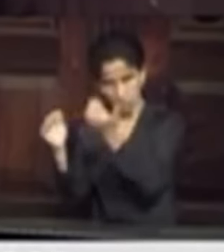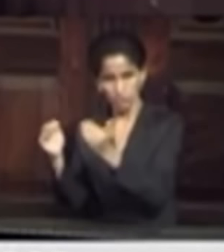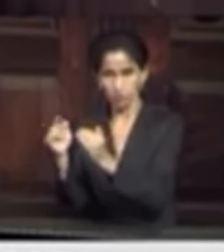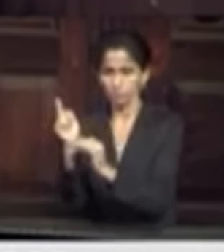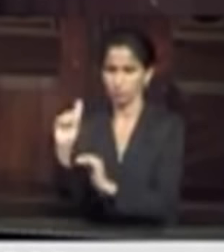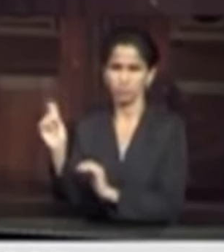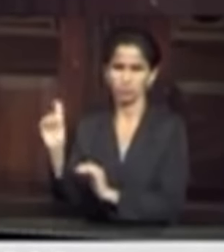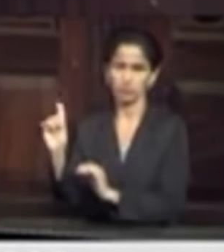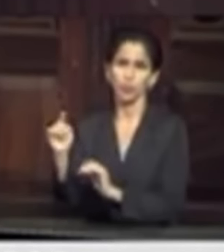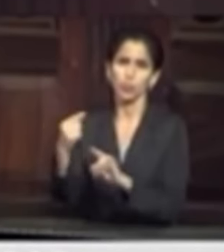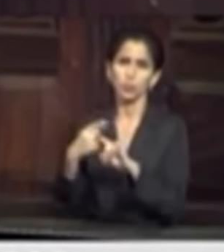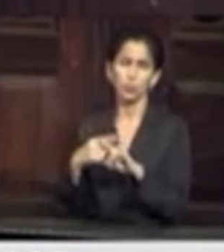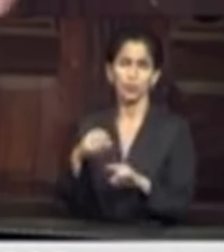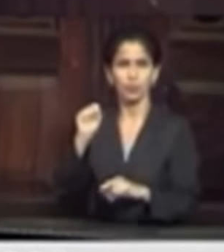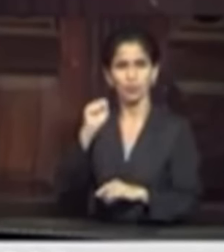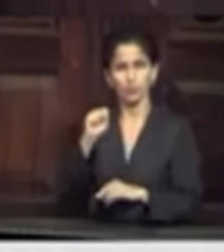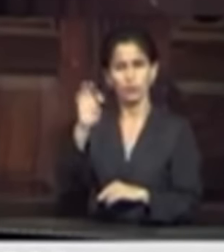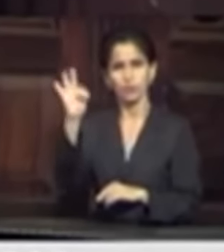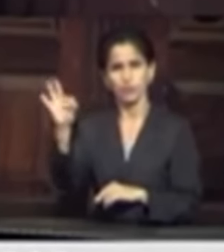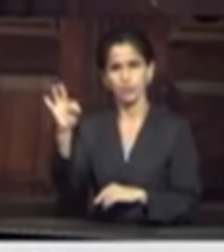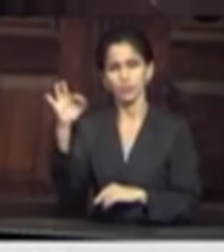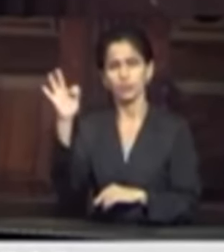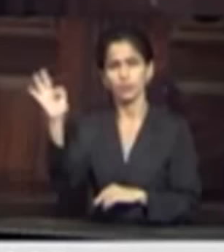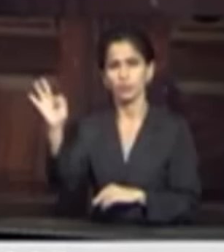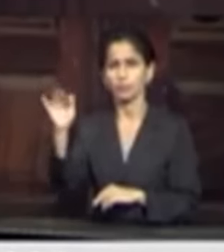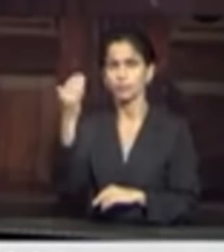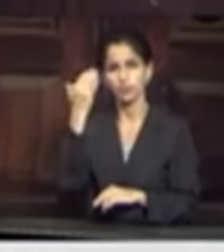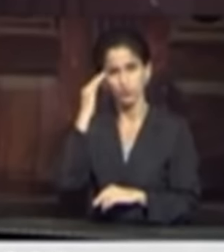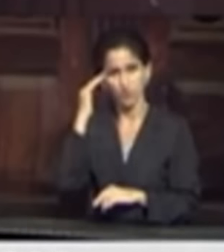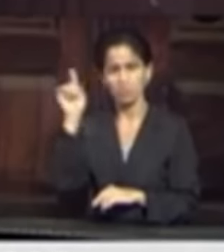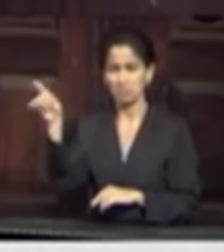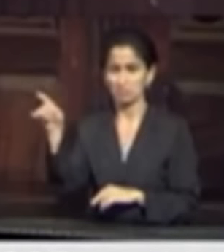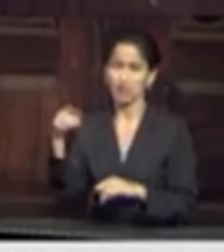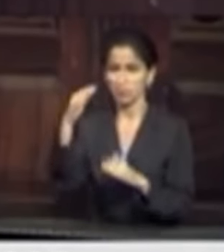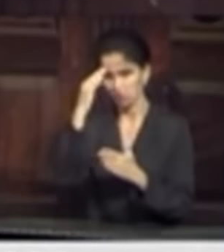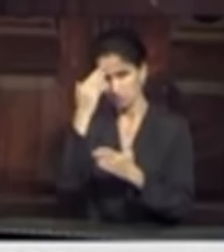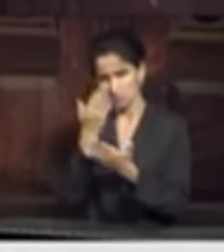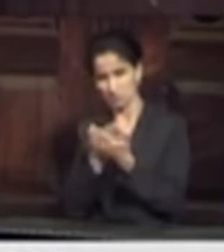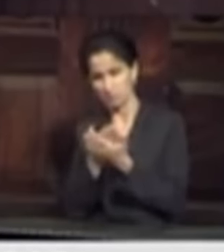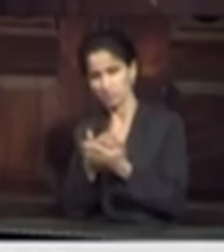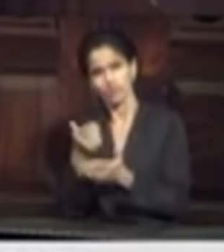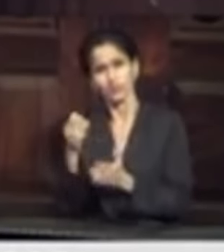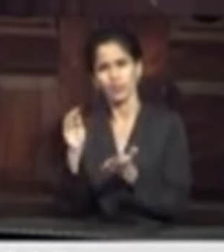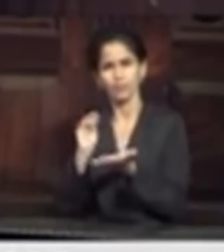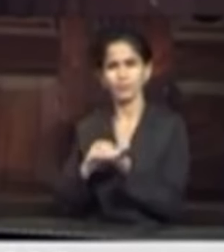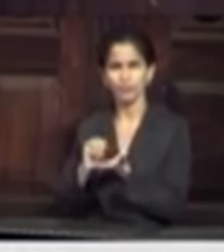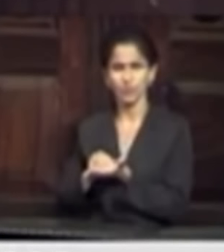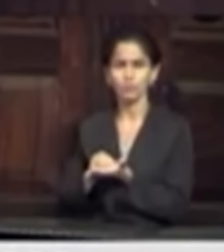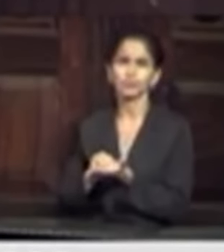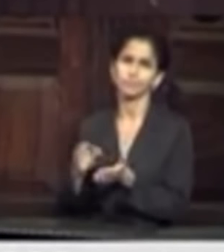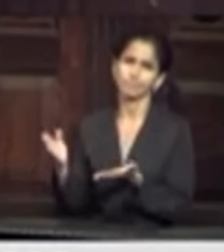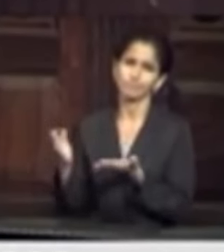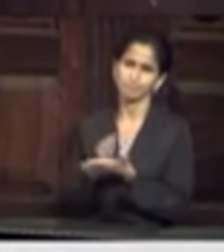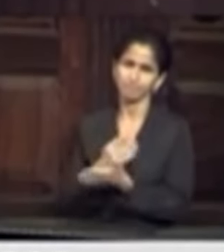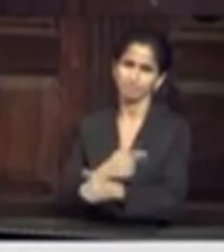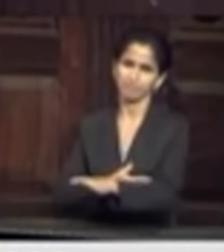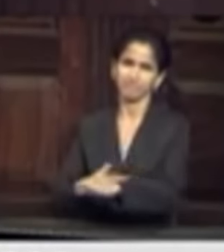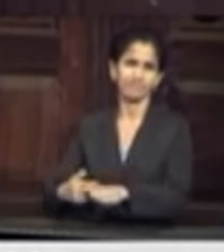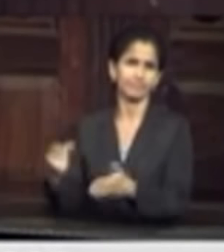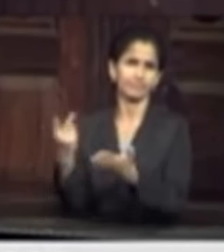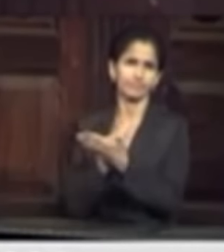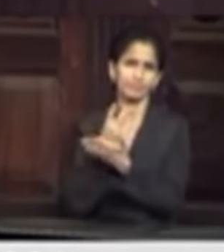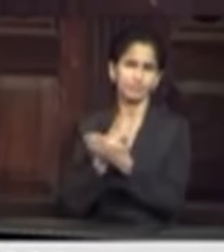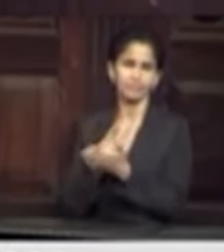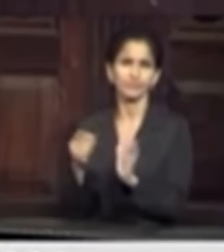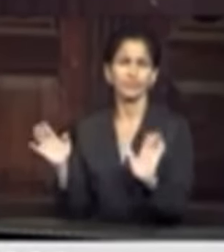o Supremo Tribunal Federal já vem perdendo a credibilidade. Credibilidade que perdeu o Poder Executivo, credibilidade que